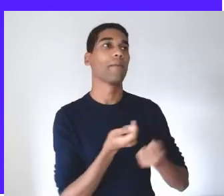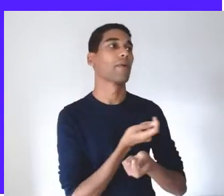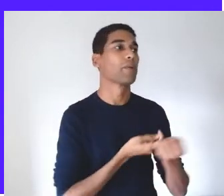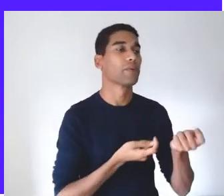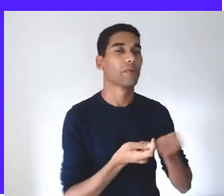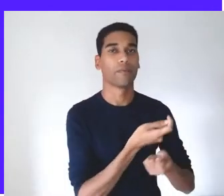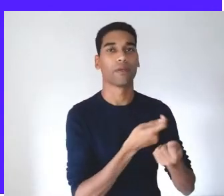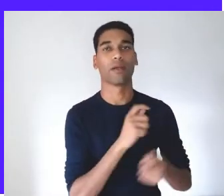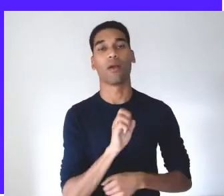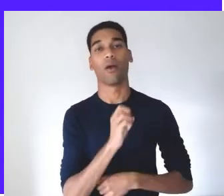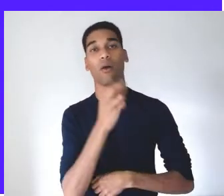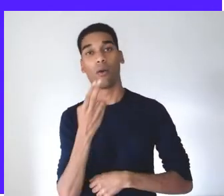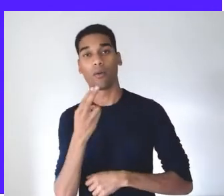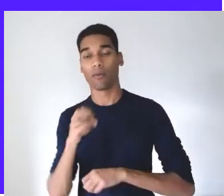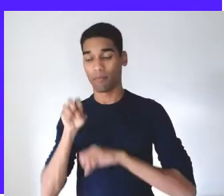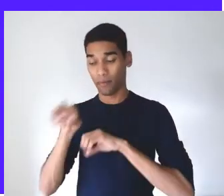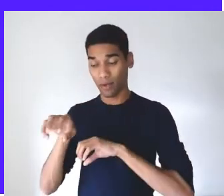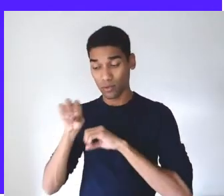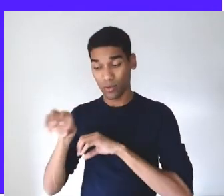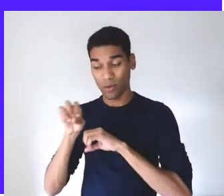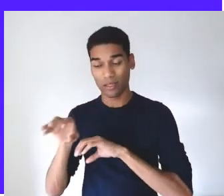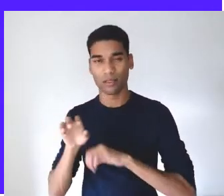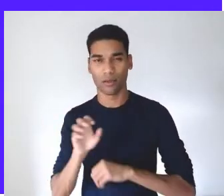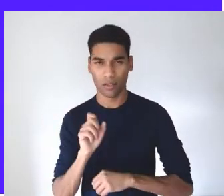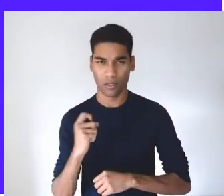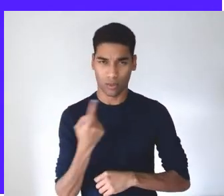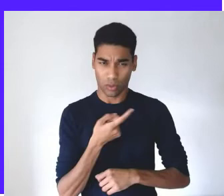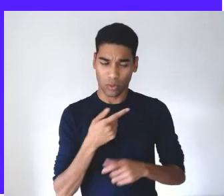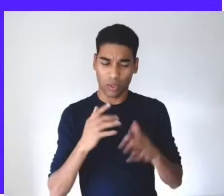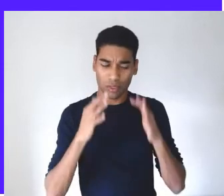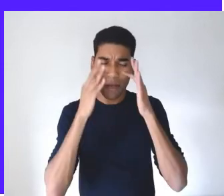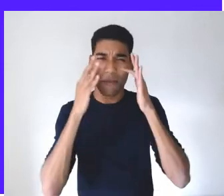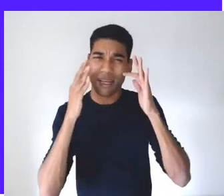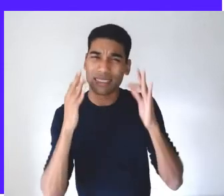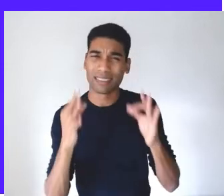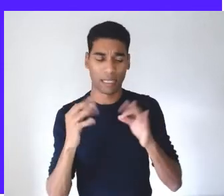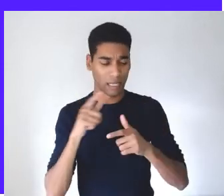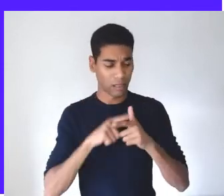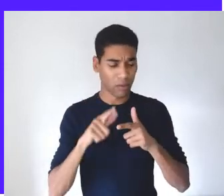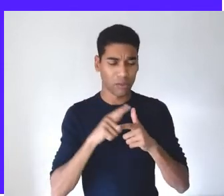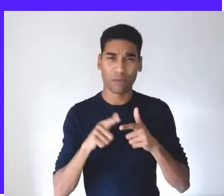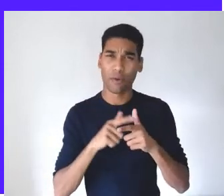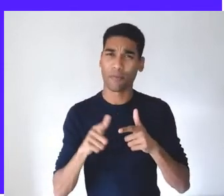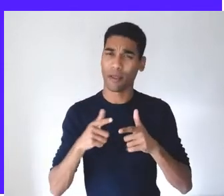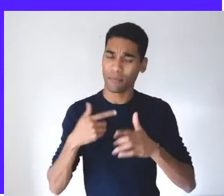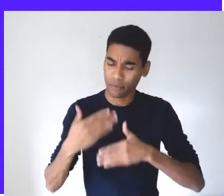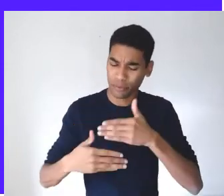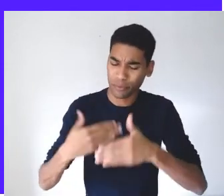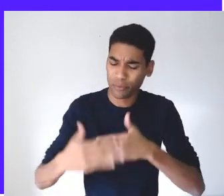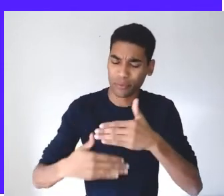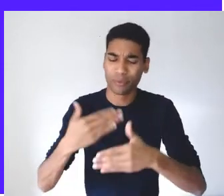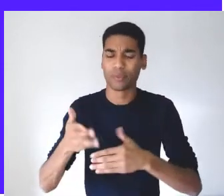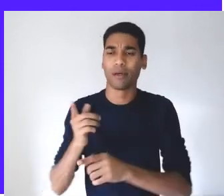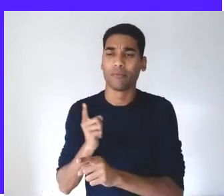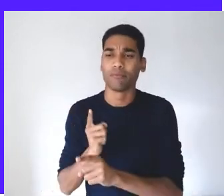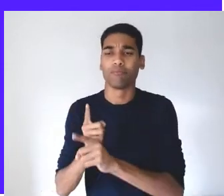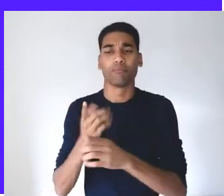A gente tá muito atento ali aos problemas que vão surgindo, né? A questão, falta merenda escolar, ou professor,